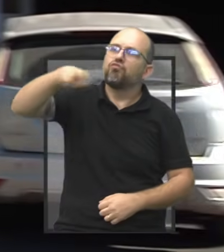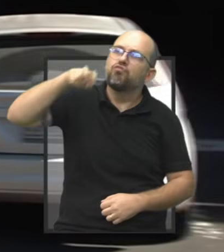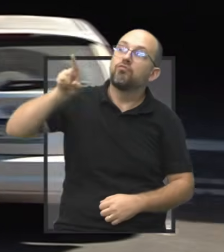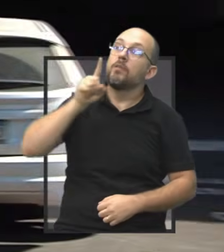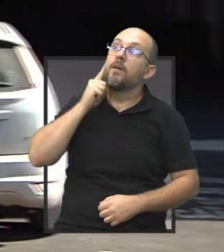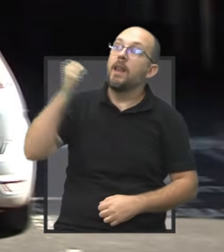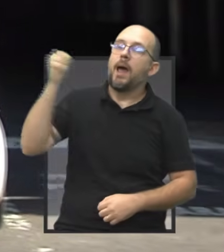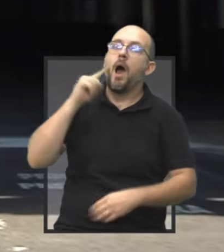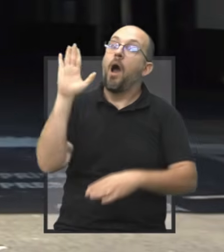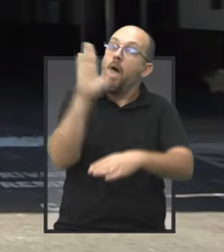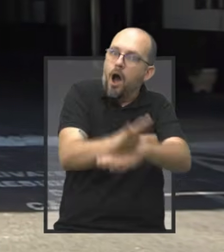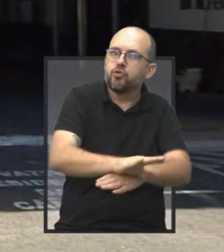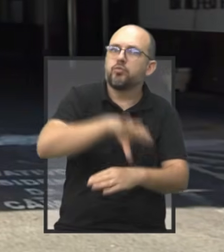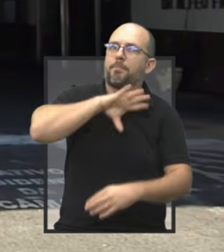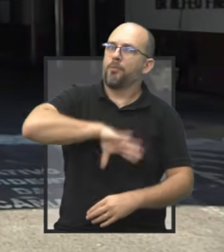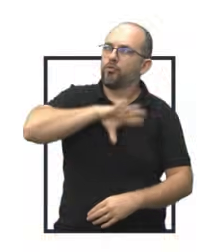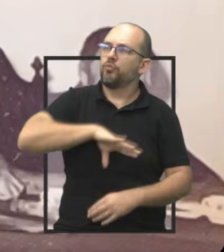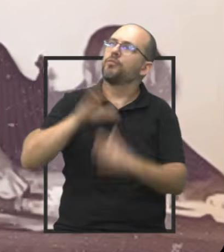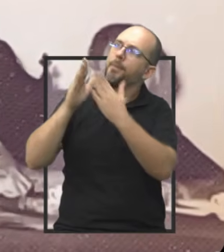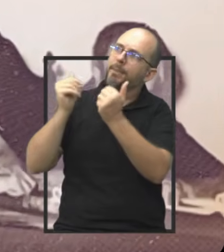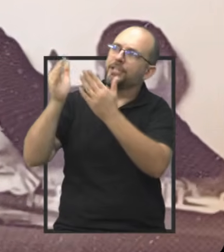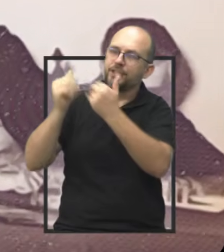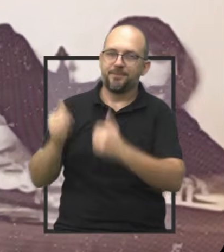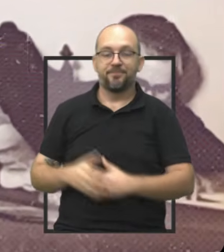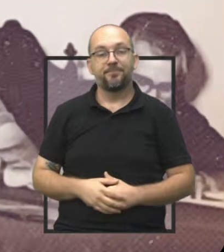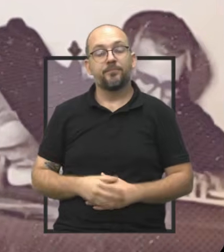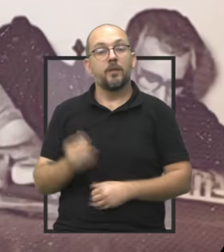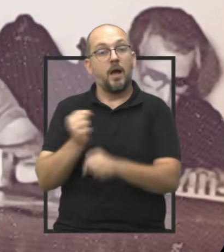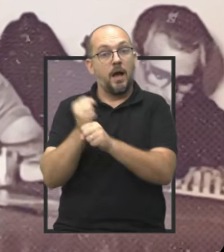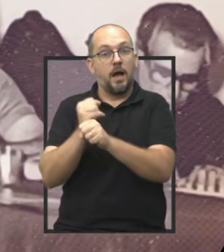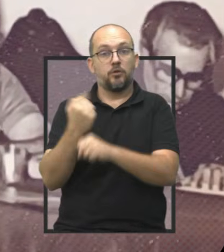e buscava melhorias para Potunduva. Em